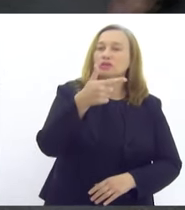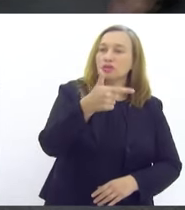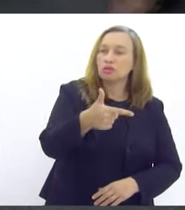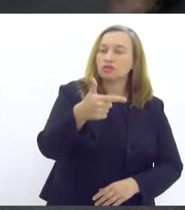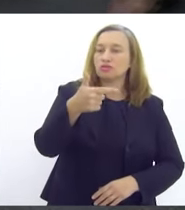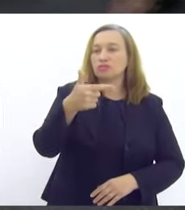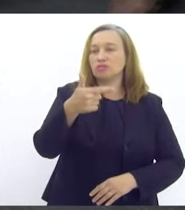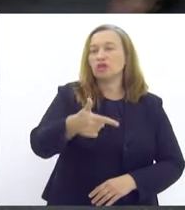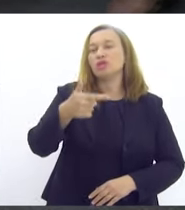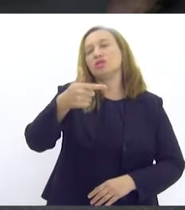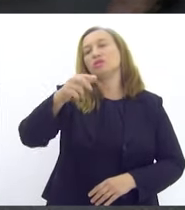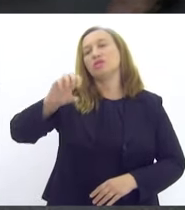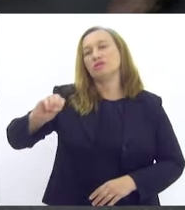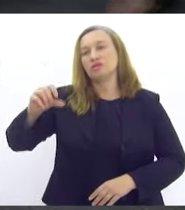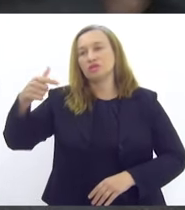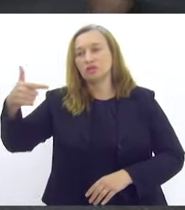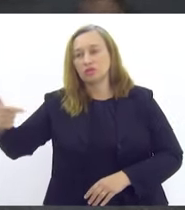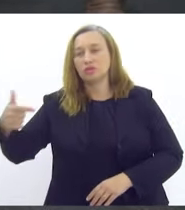2022-2023,